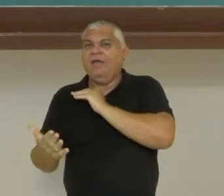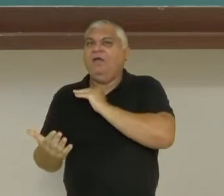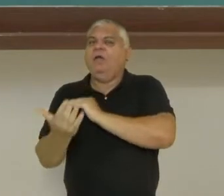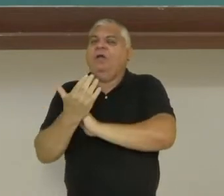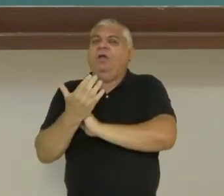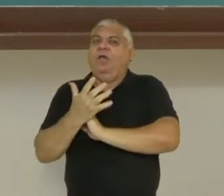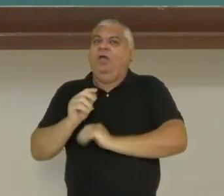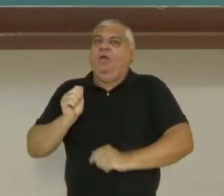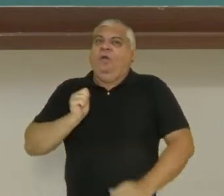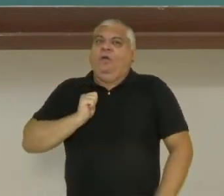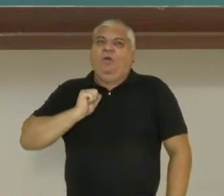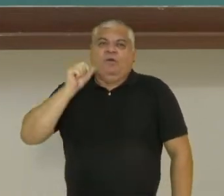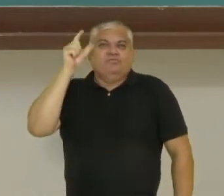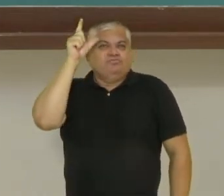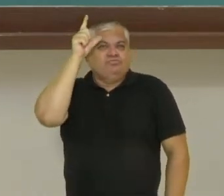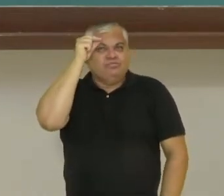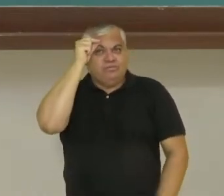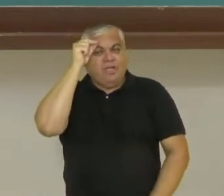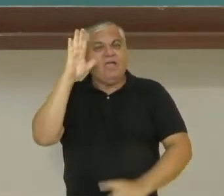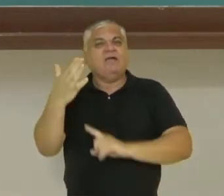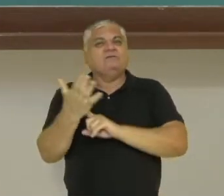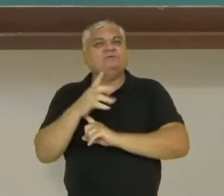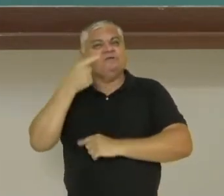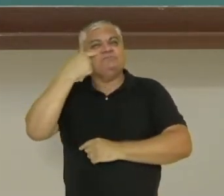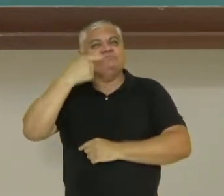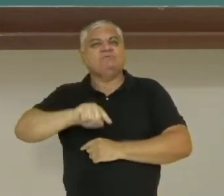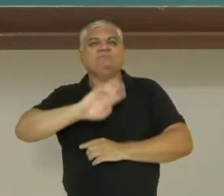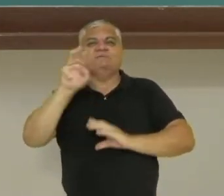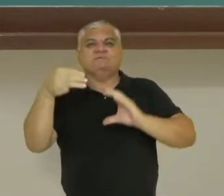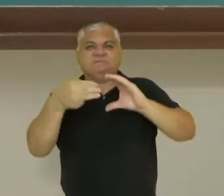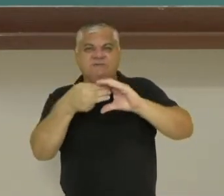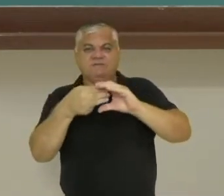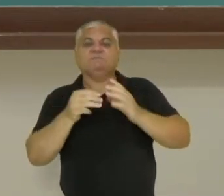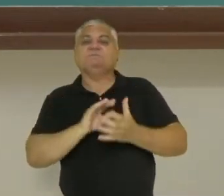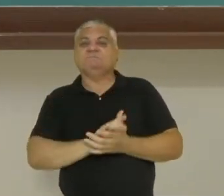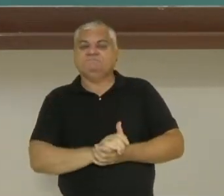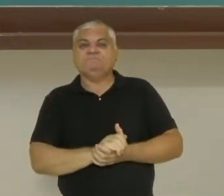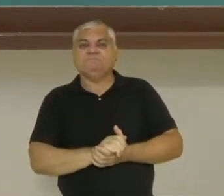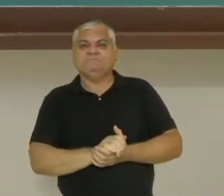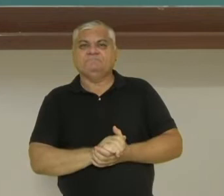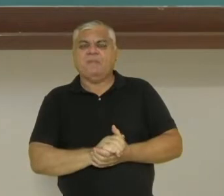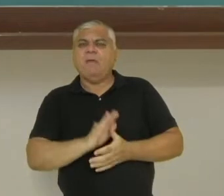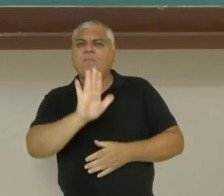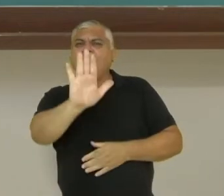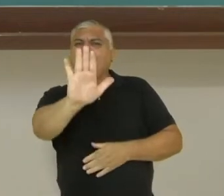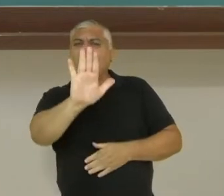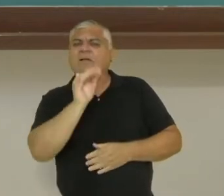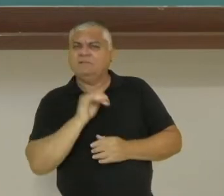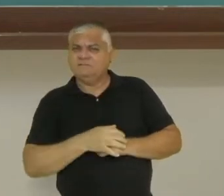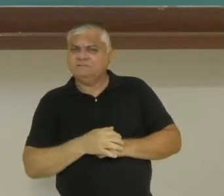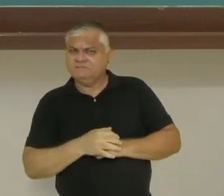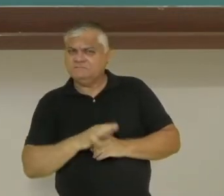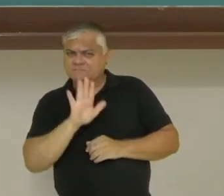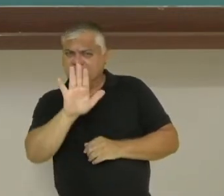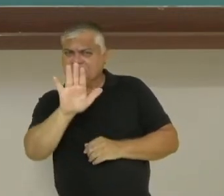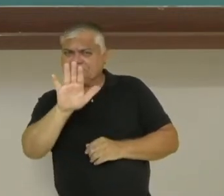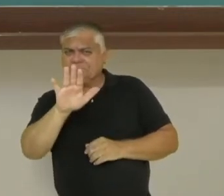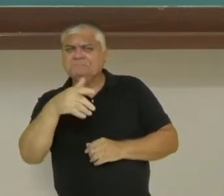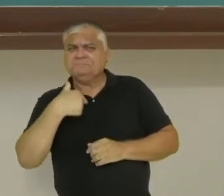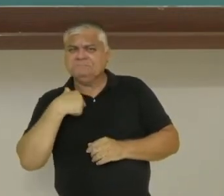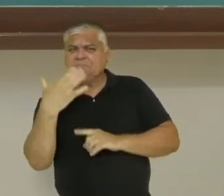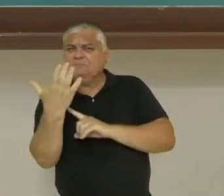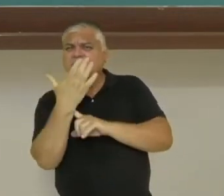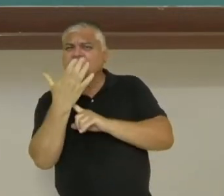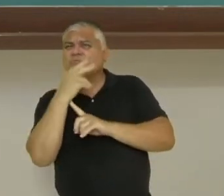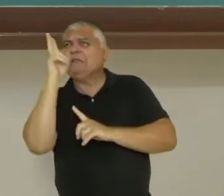facilitou-se para a descoberta da célula. Professora, mas vamos relembrar, me ajuda a